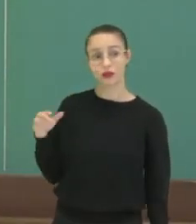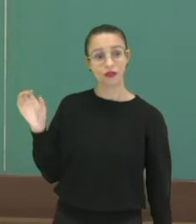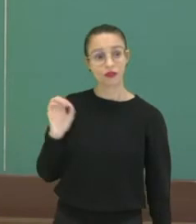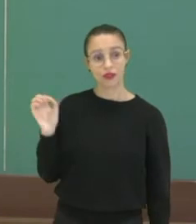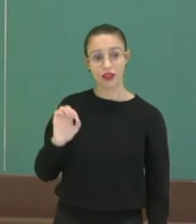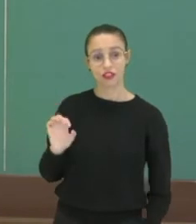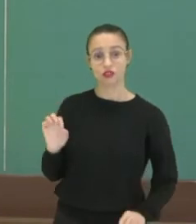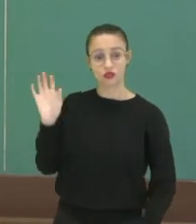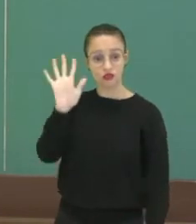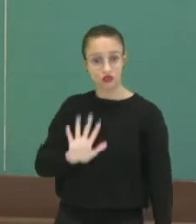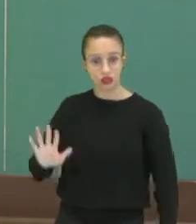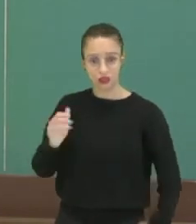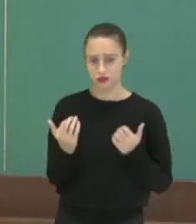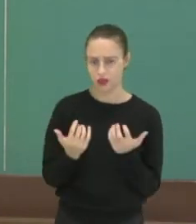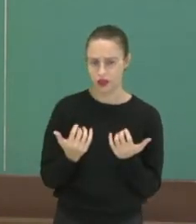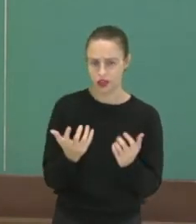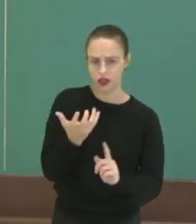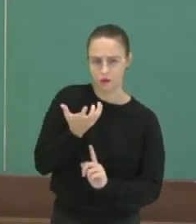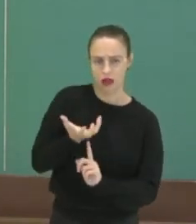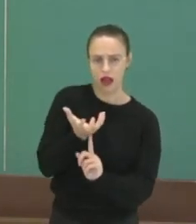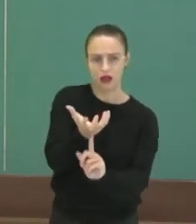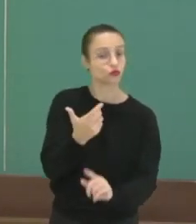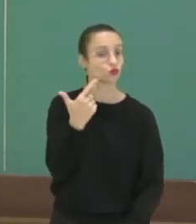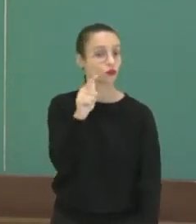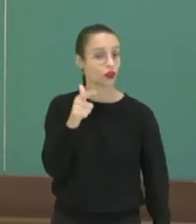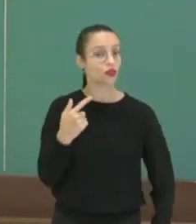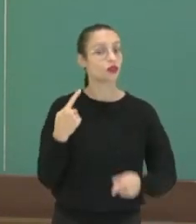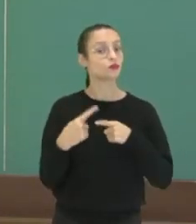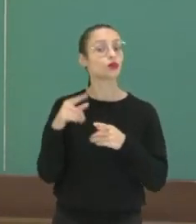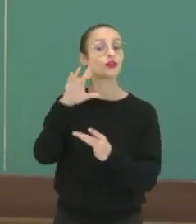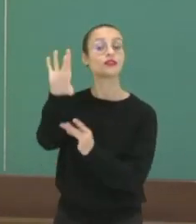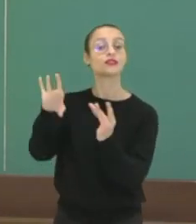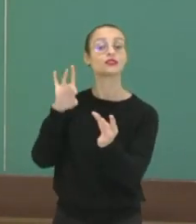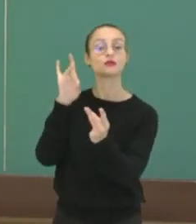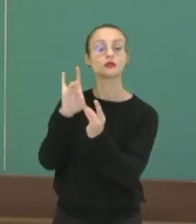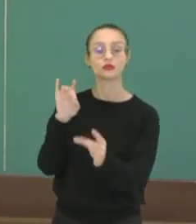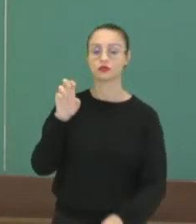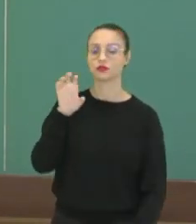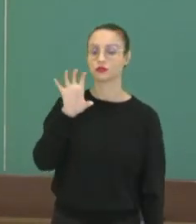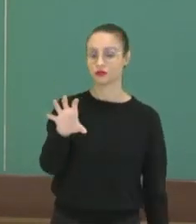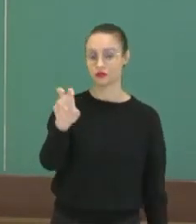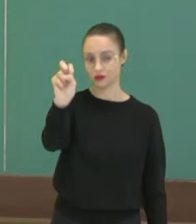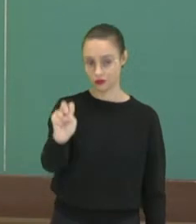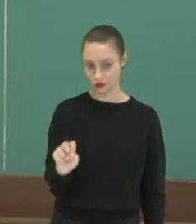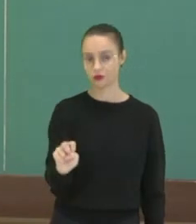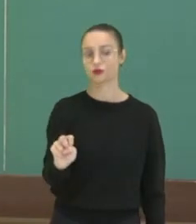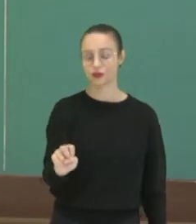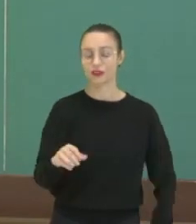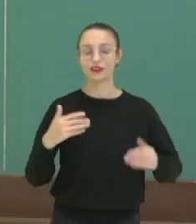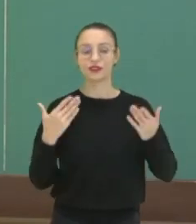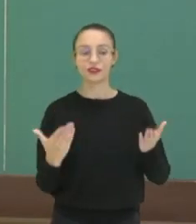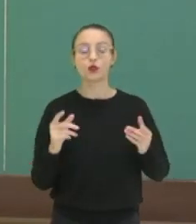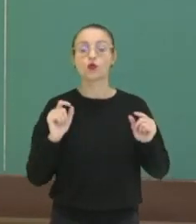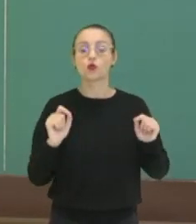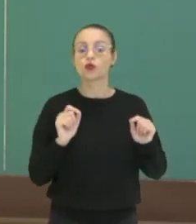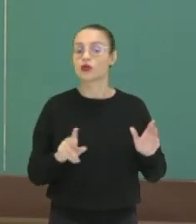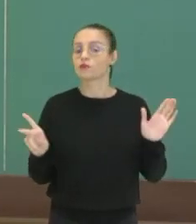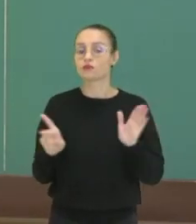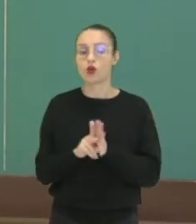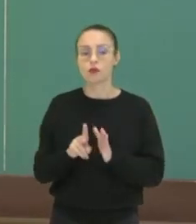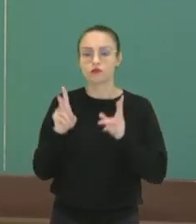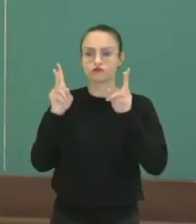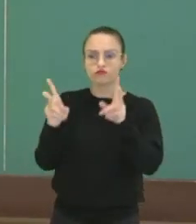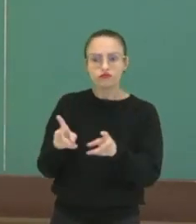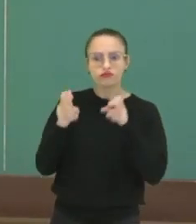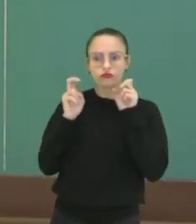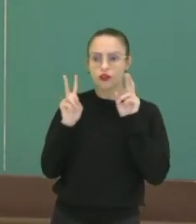formato, dessa vegetação natural. Por quê? Porque ela é específica da região sul. Então, aquilo que é perceptível,